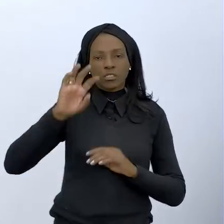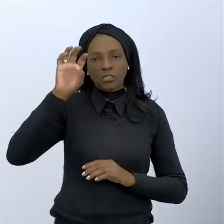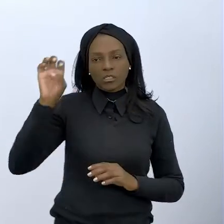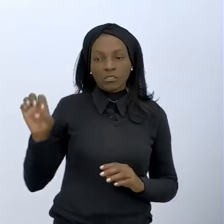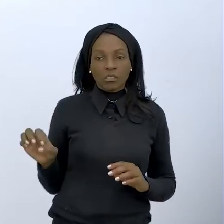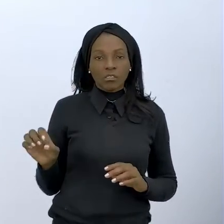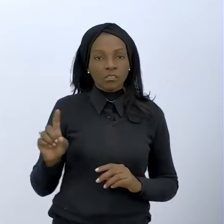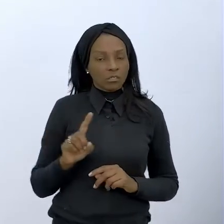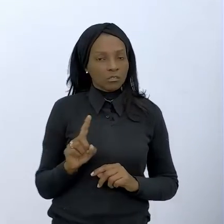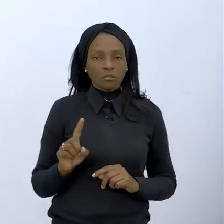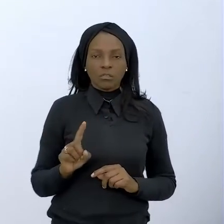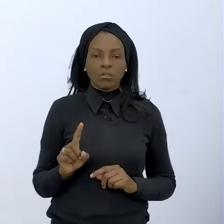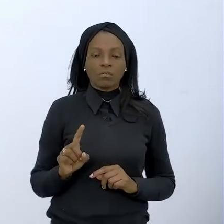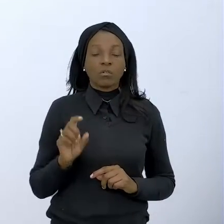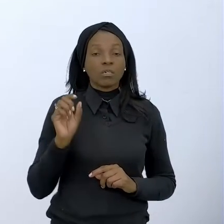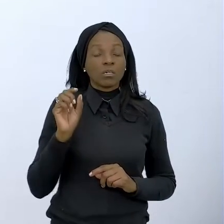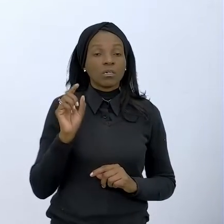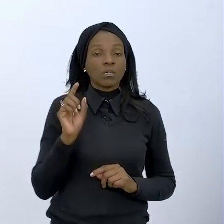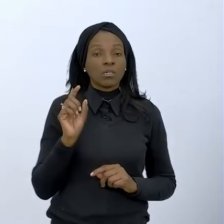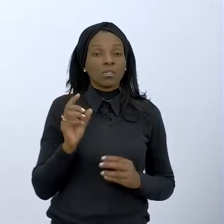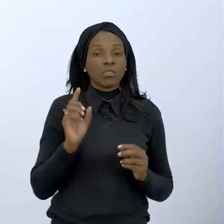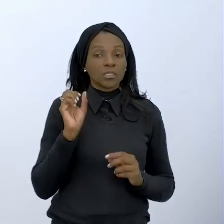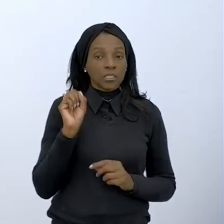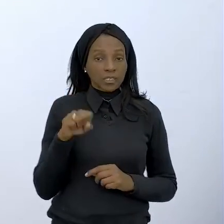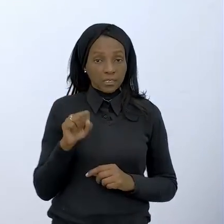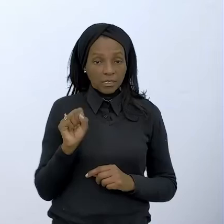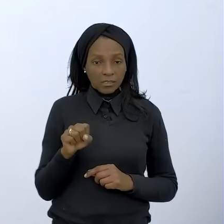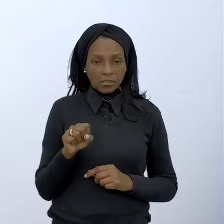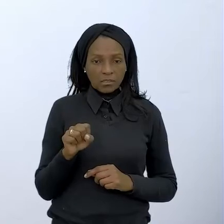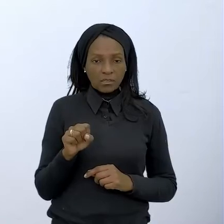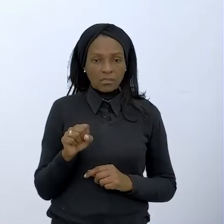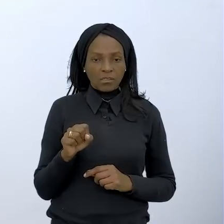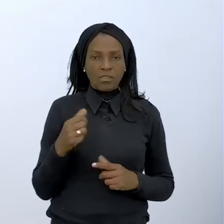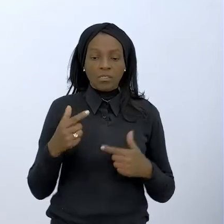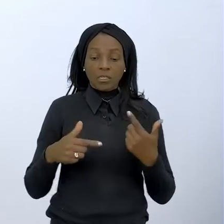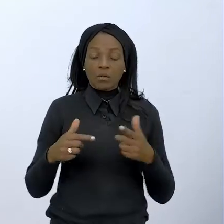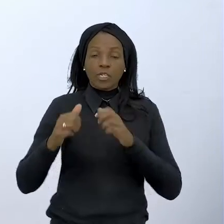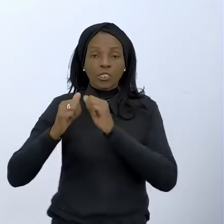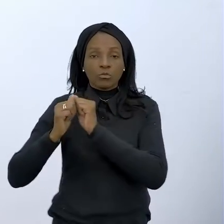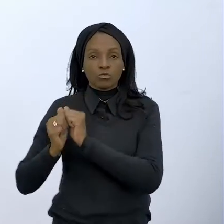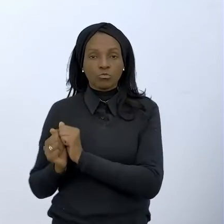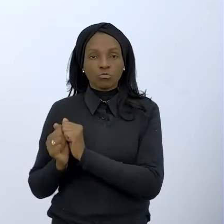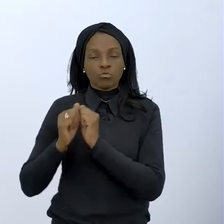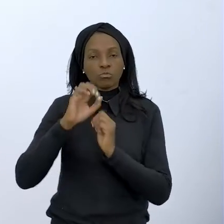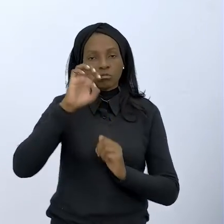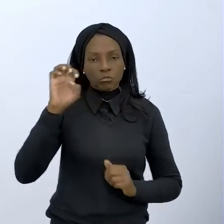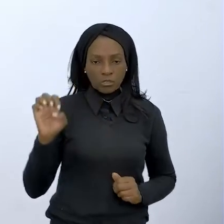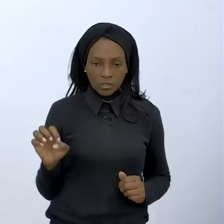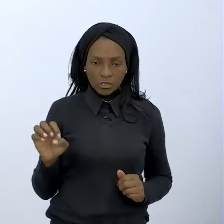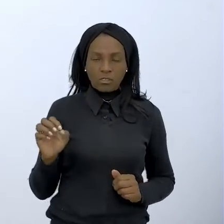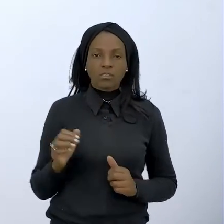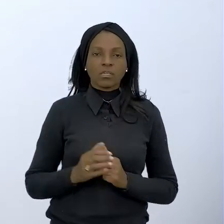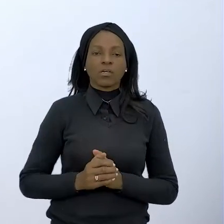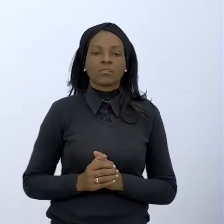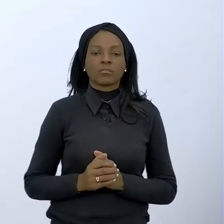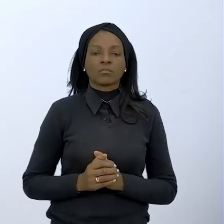Estado, e sim como parceiro do Estado,